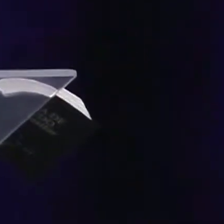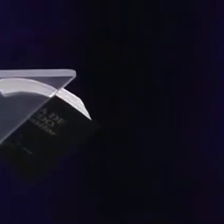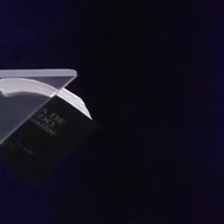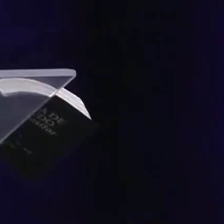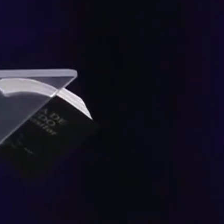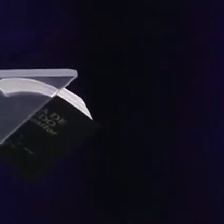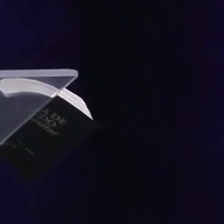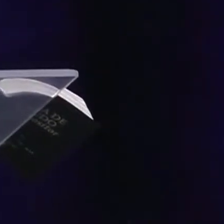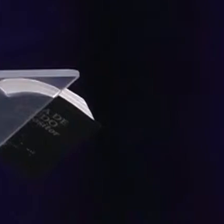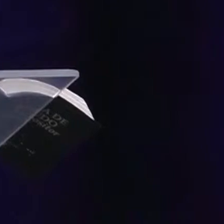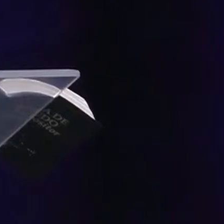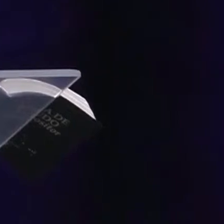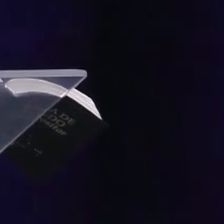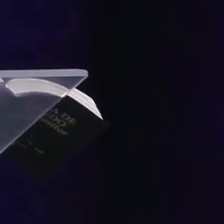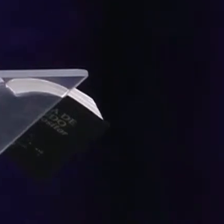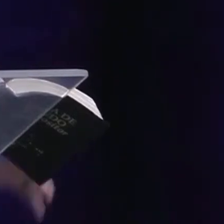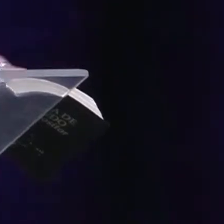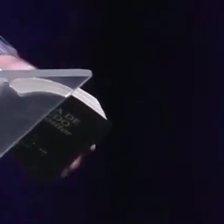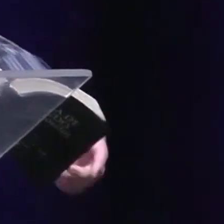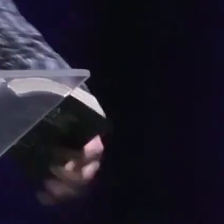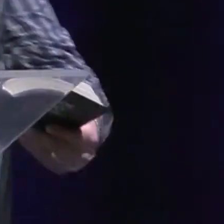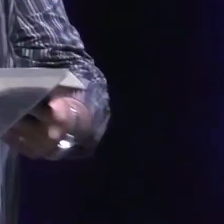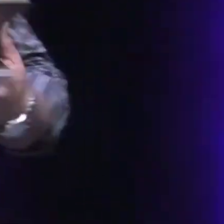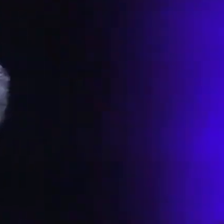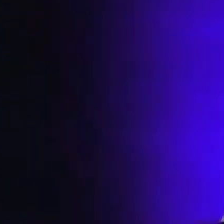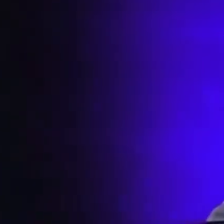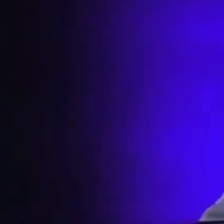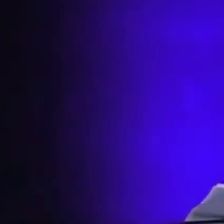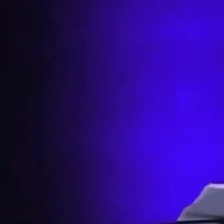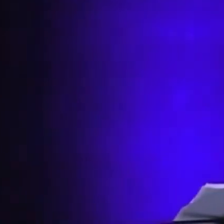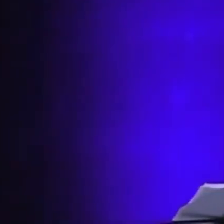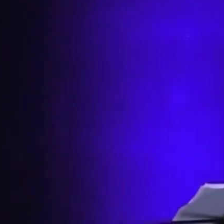conjugal. E olha que é interessante.